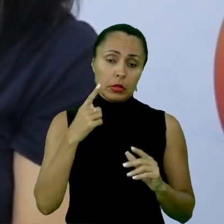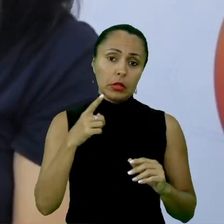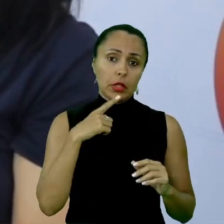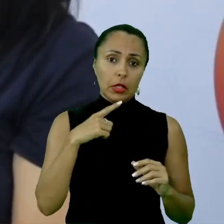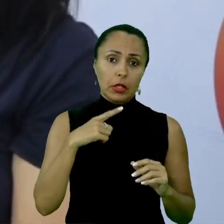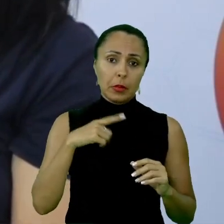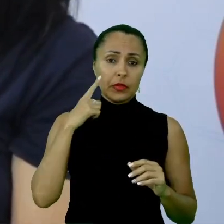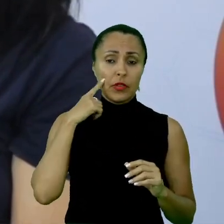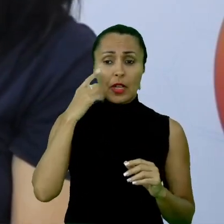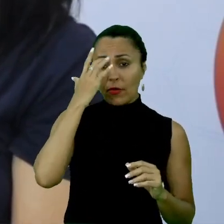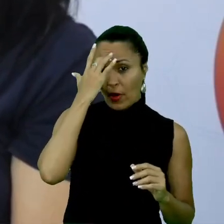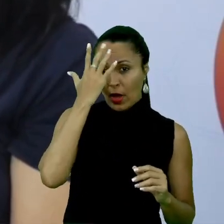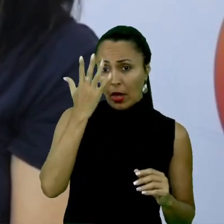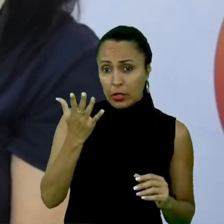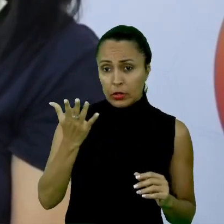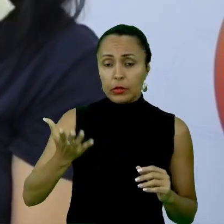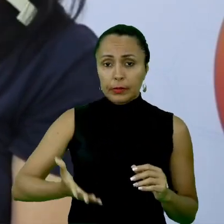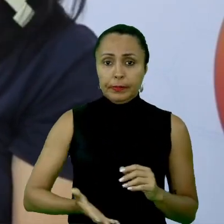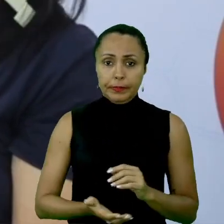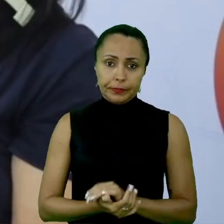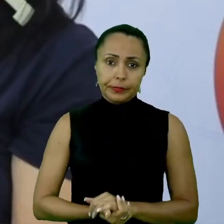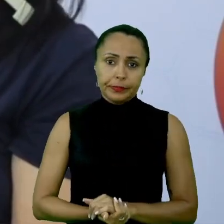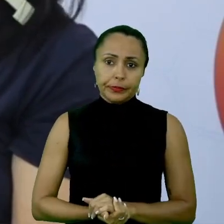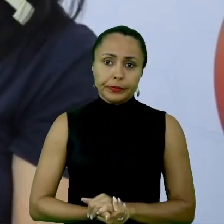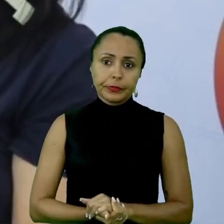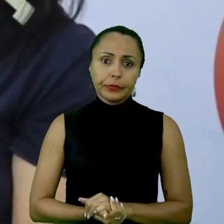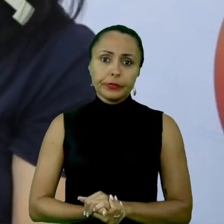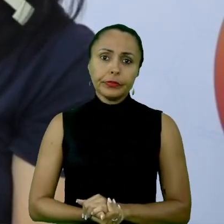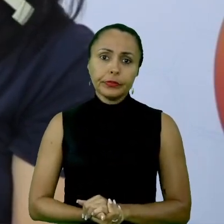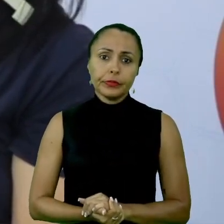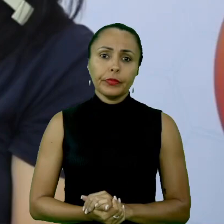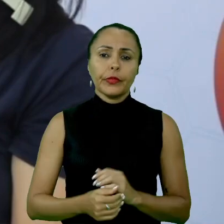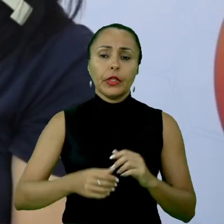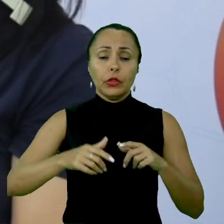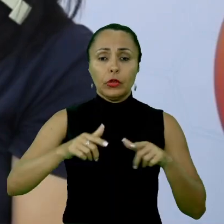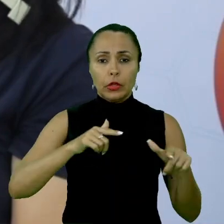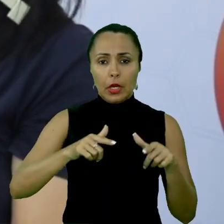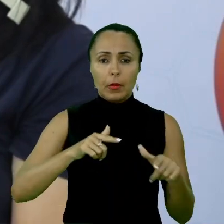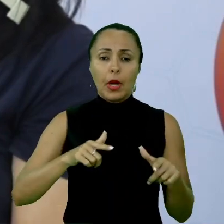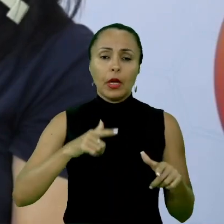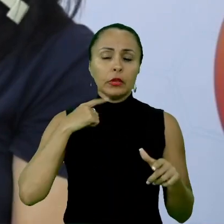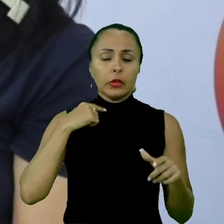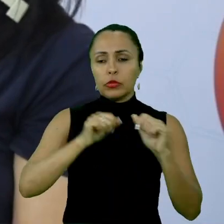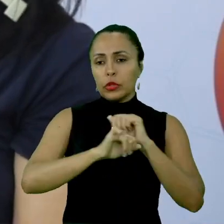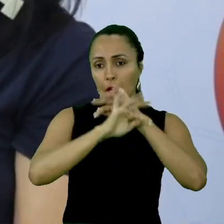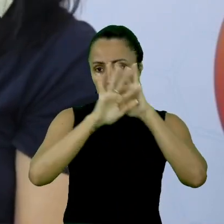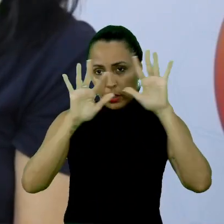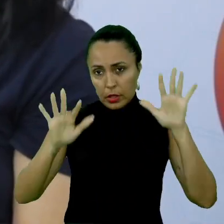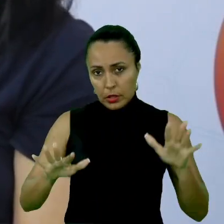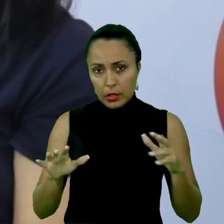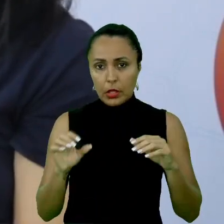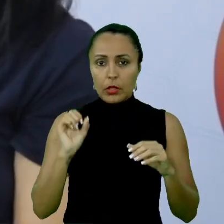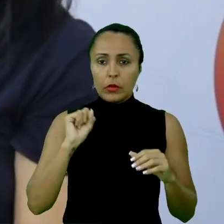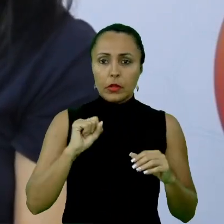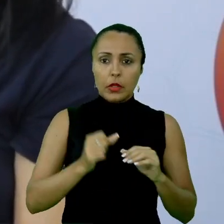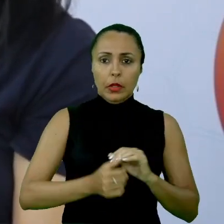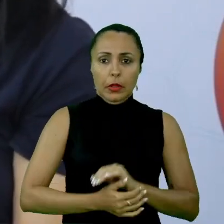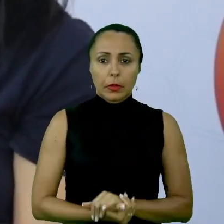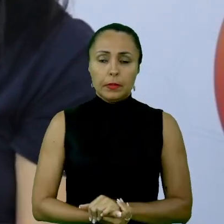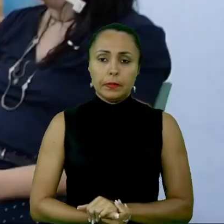fica fácil de todo mundo beber, né? E do trabalho ficar, digamos assim, mais parecido, né? Mas aí nesse caso não houve.